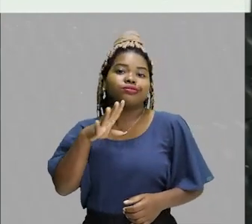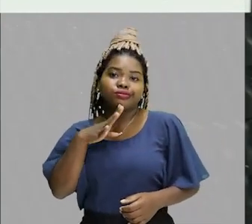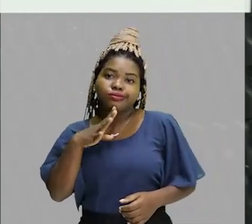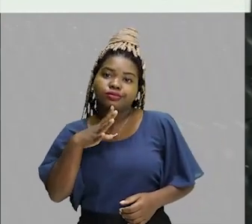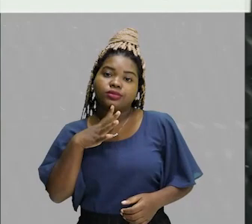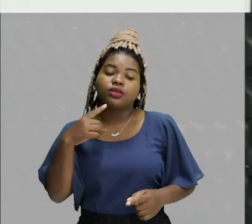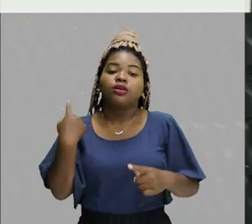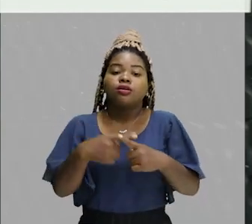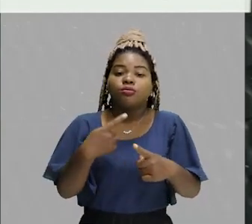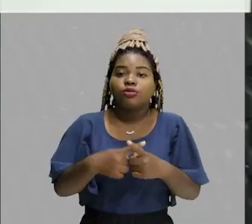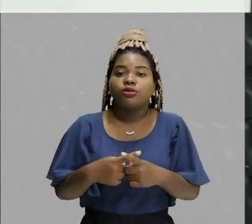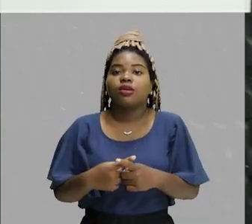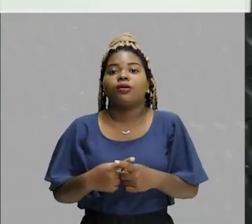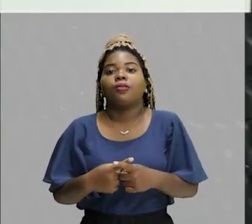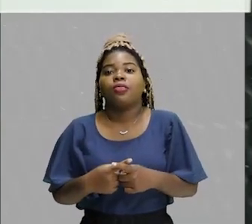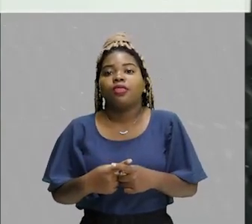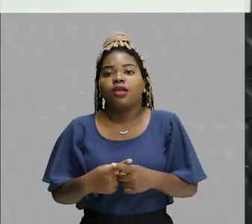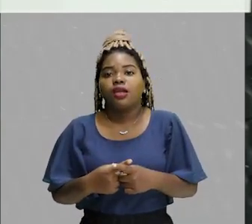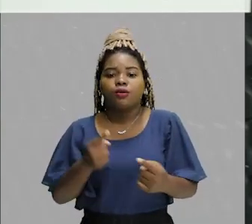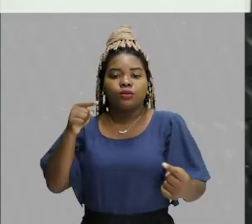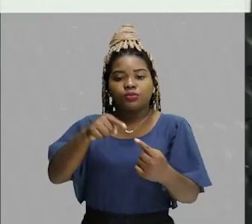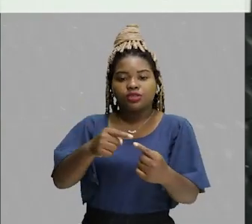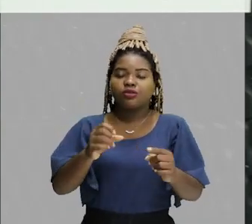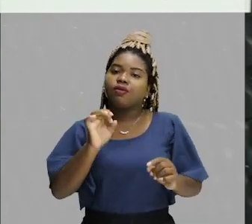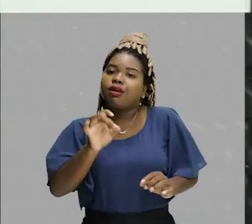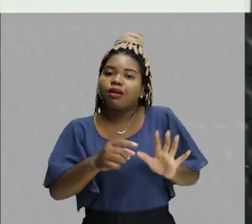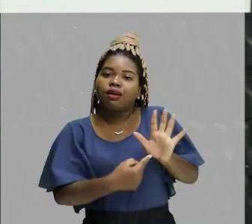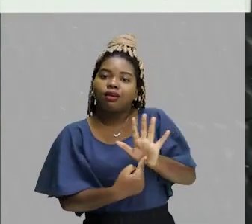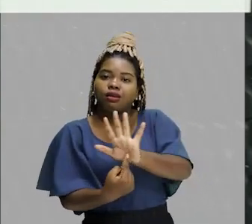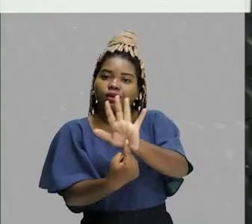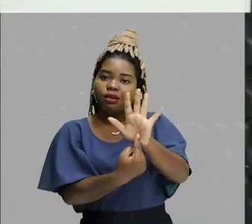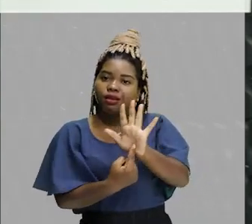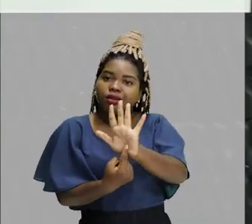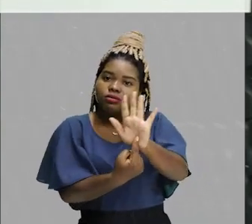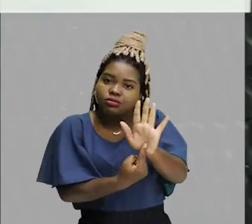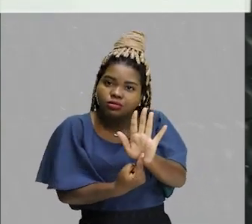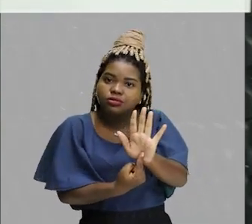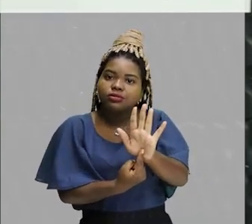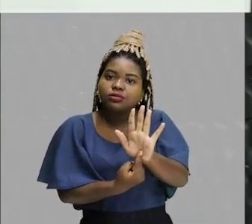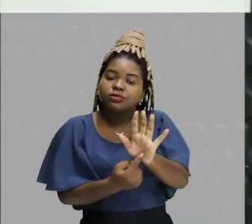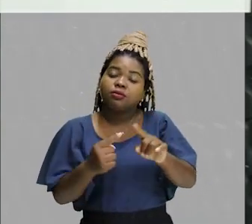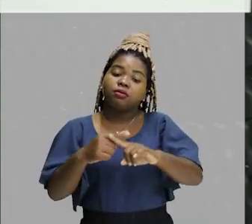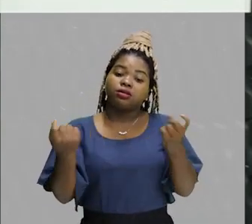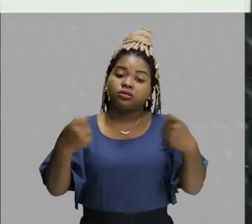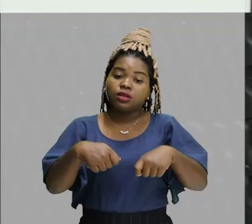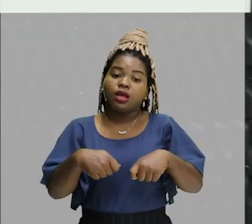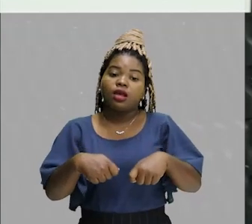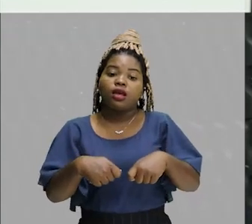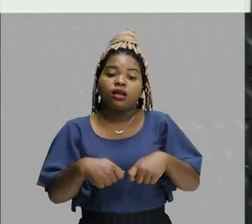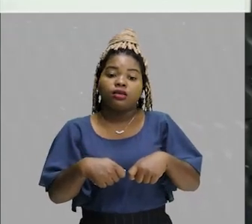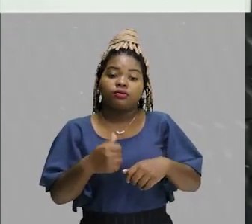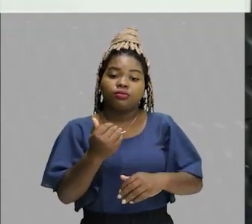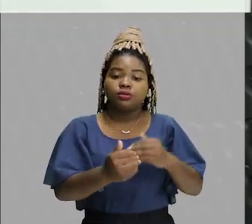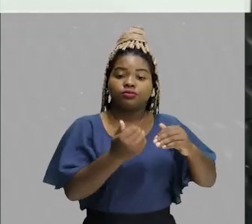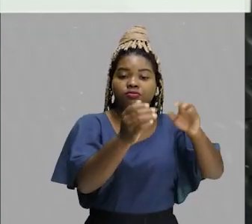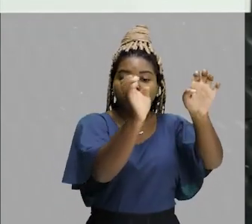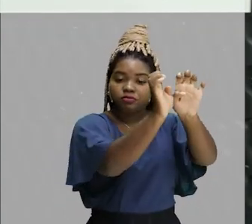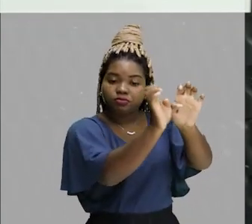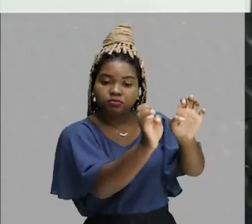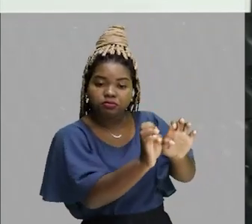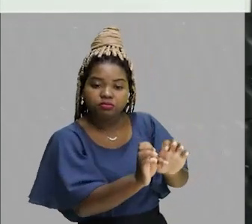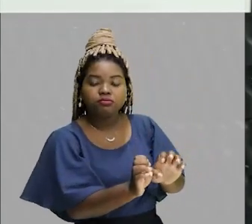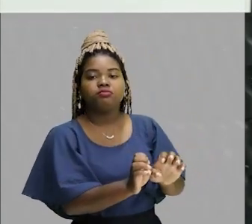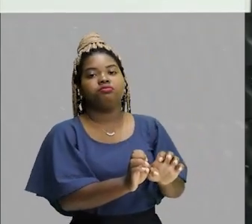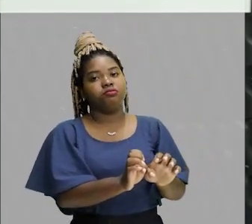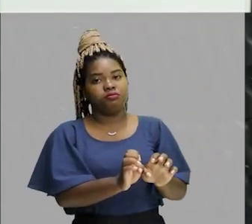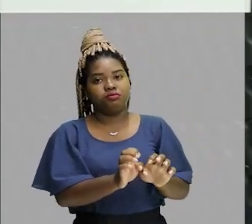Mas ela é extremamente eficiente em conseguir construir, em conseguir arquitetar, em conseguir, na